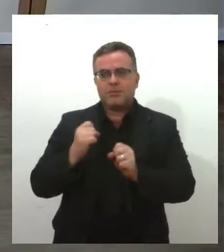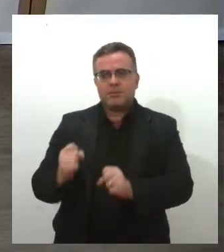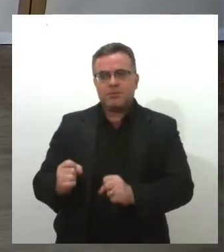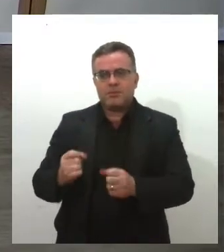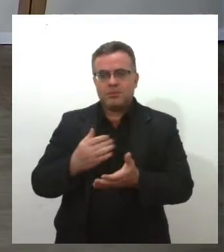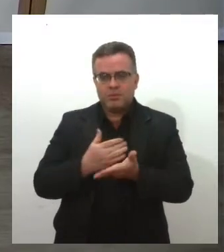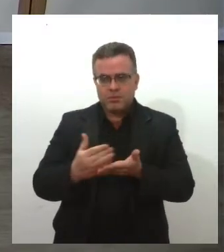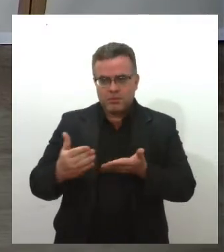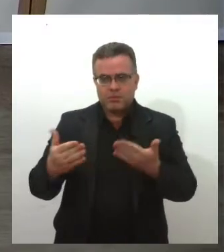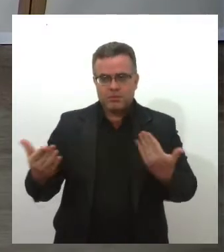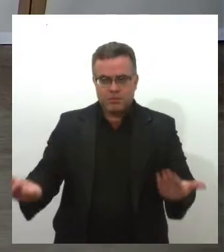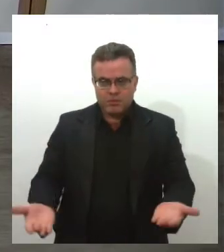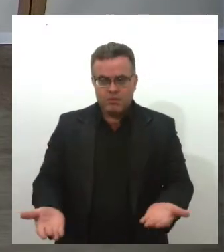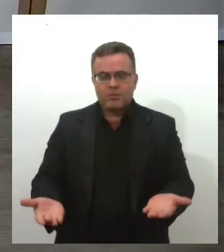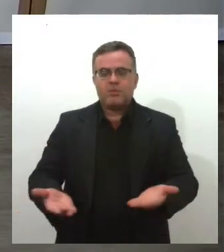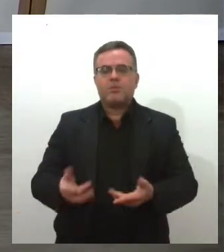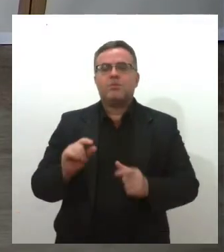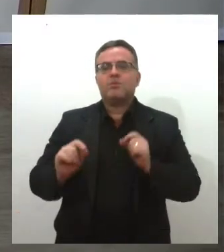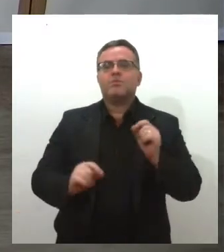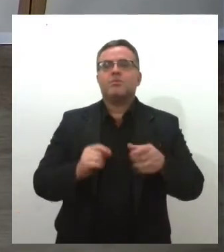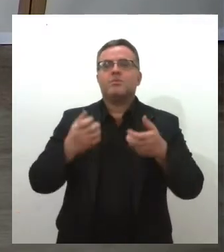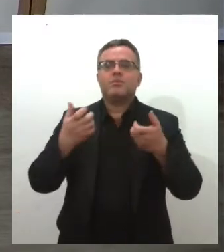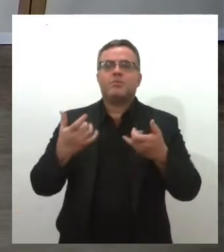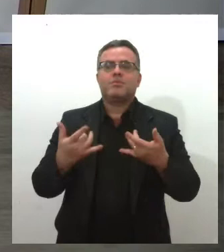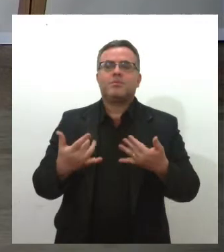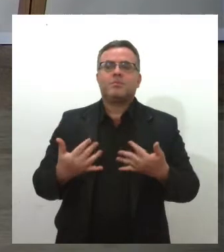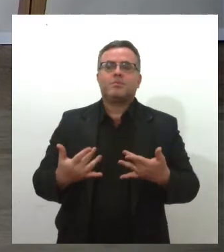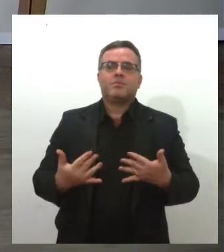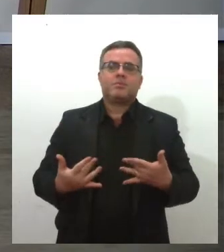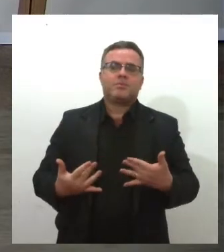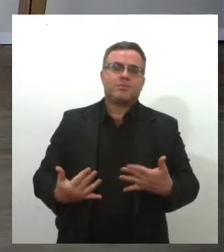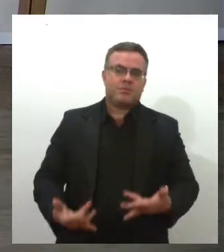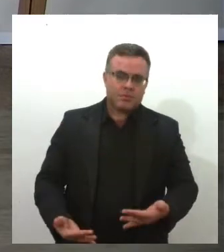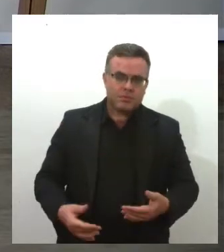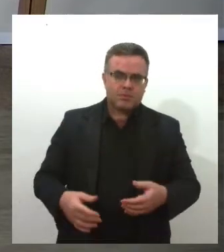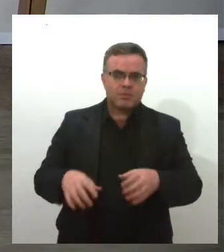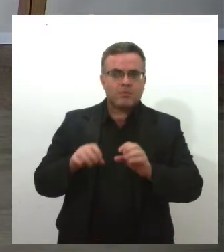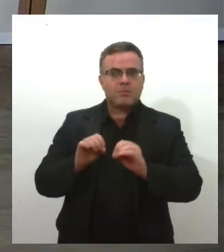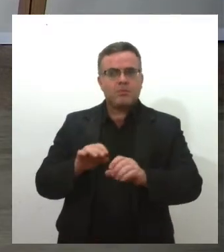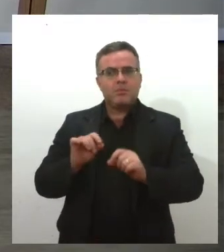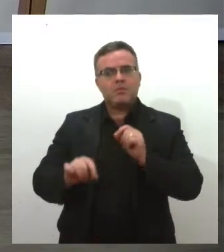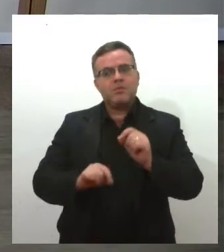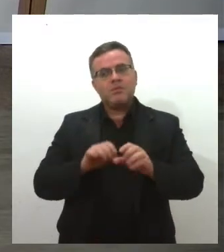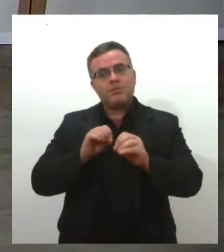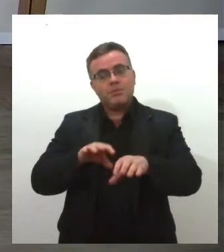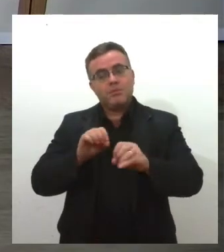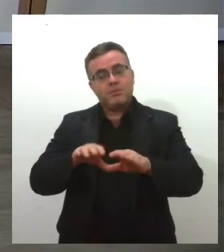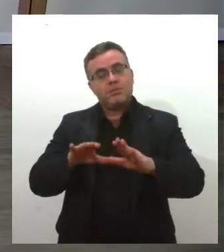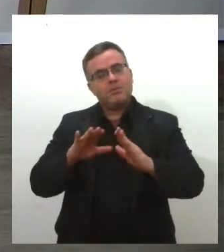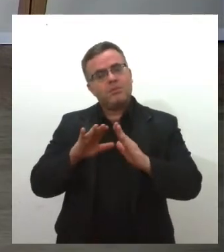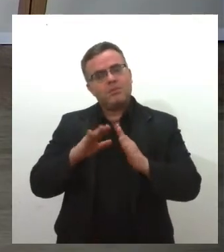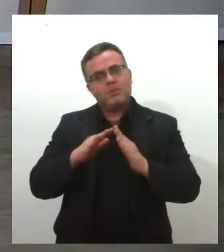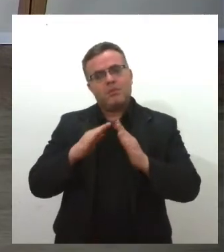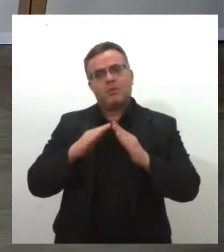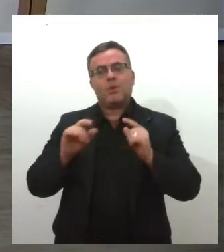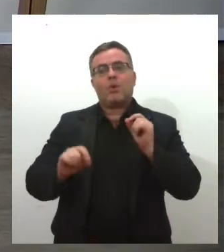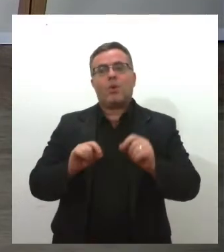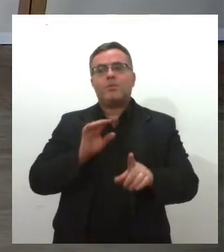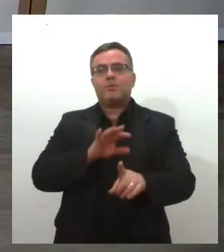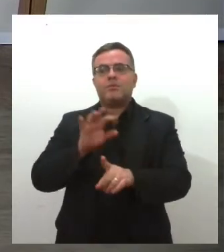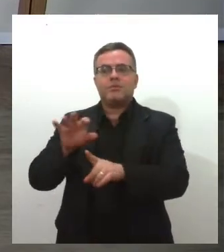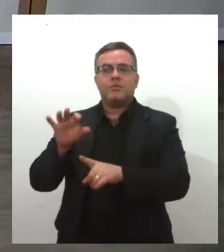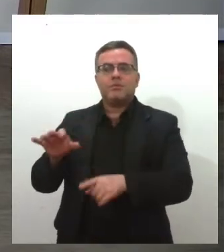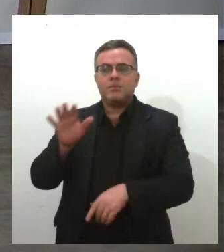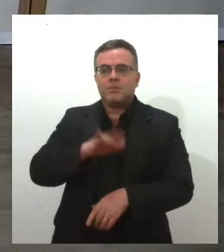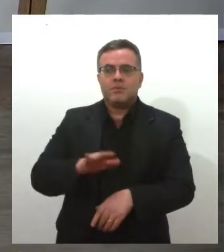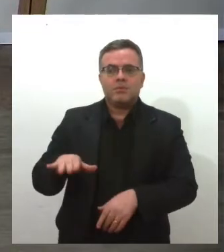ar. E olha só, hoje vamos falar sobre uma prática de ensino domiciliar chamada homeschooling. Como isso influencia no aprendizado de